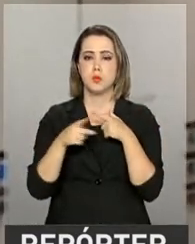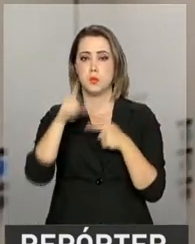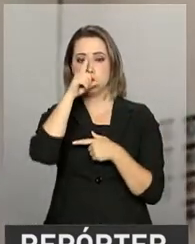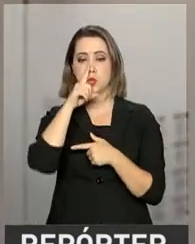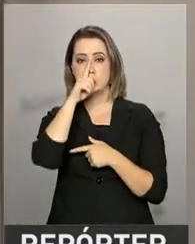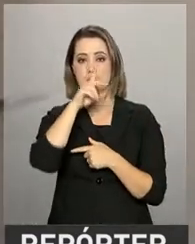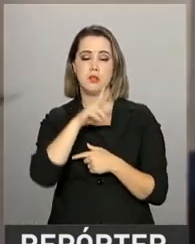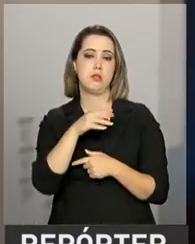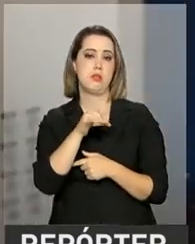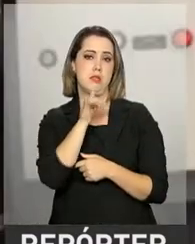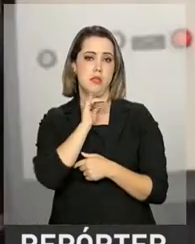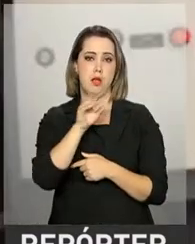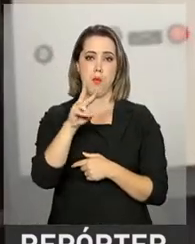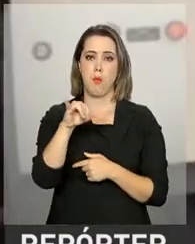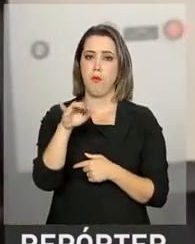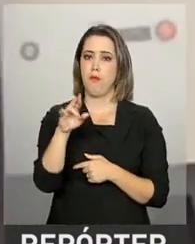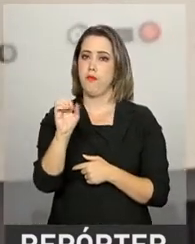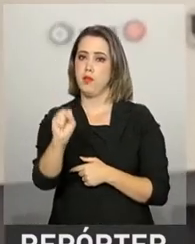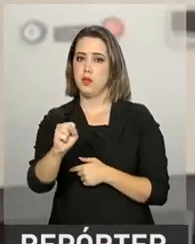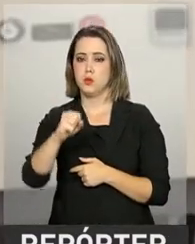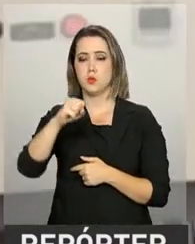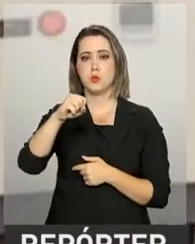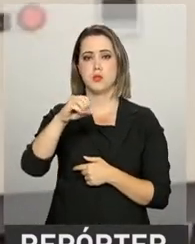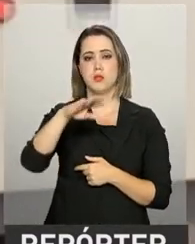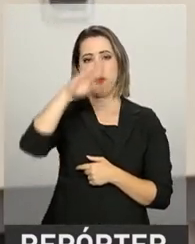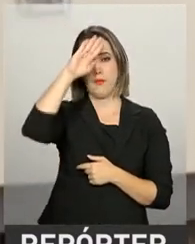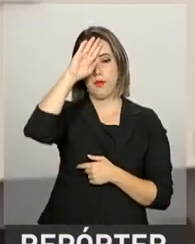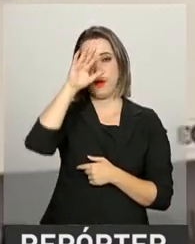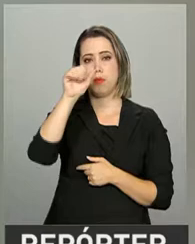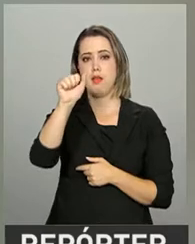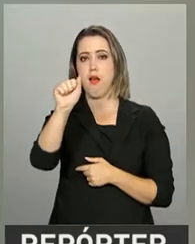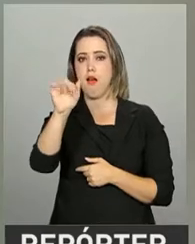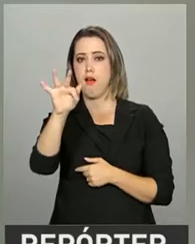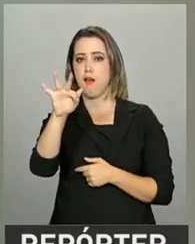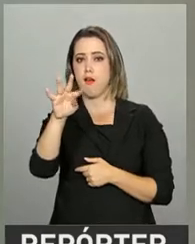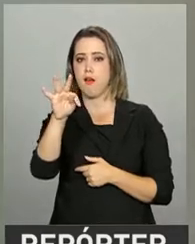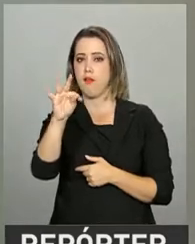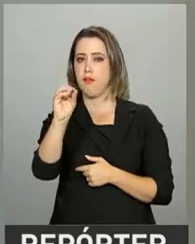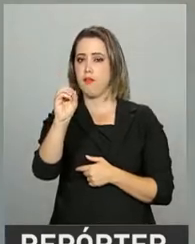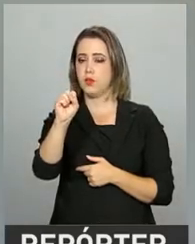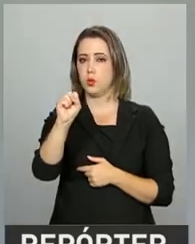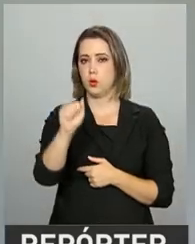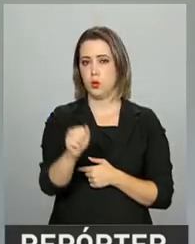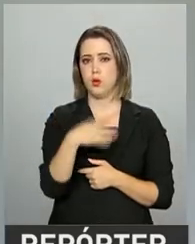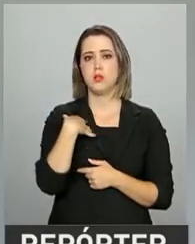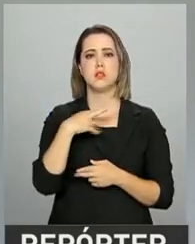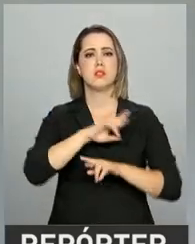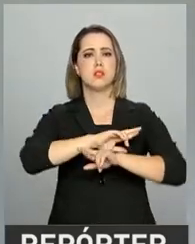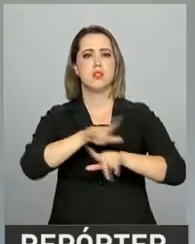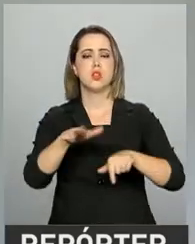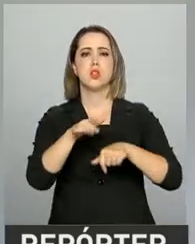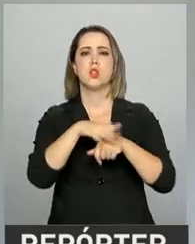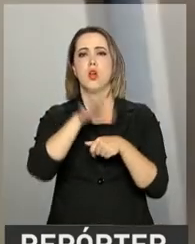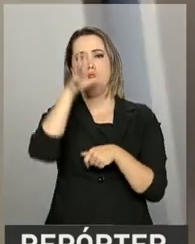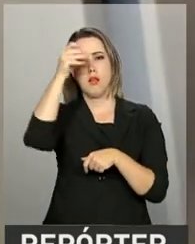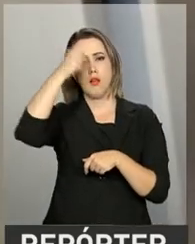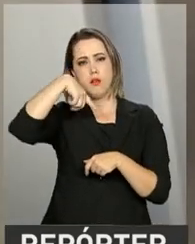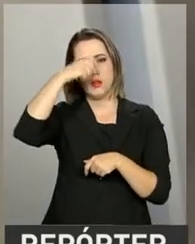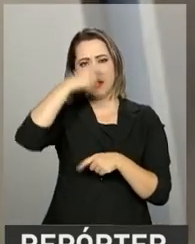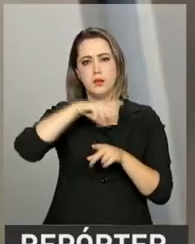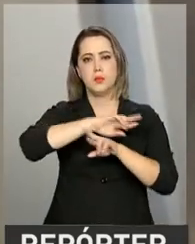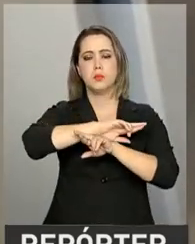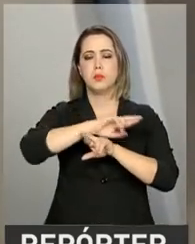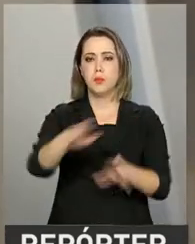vírus da febre aftosa da influência aviária da influência suína a raiva brucelose e tuberculose